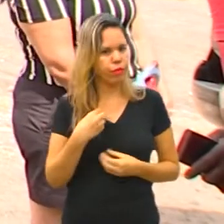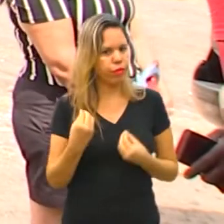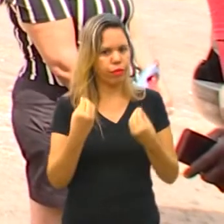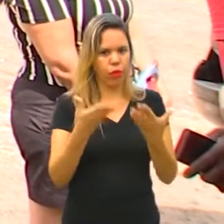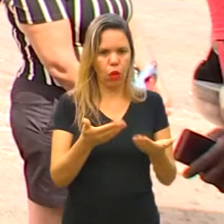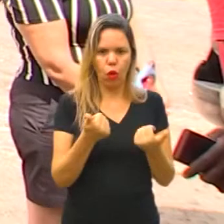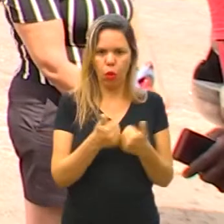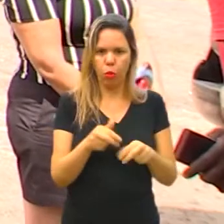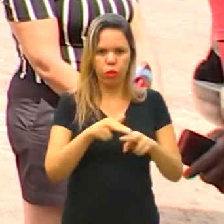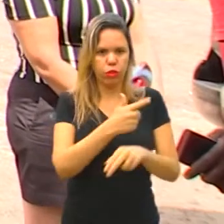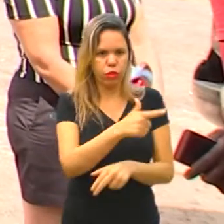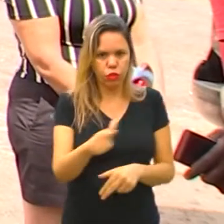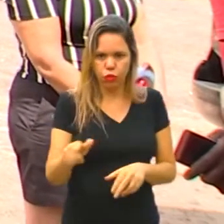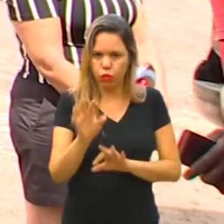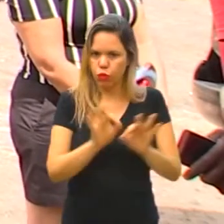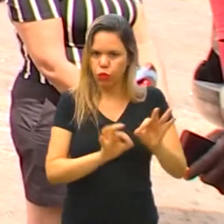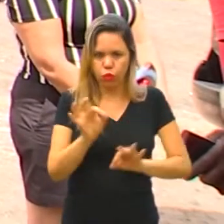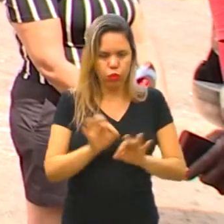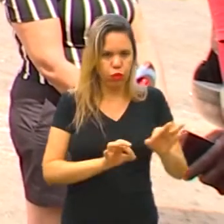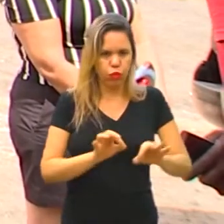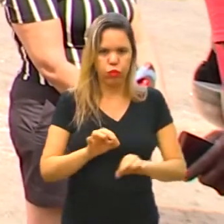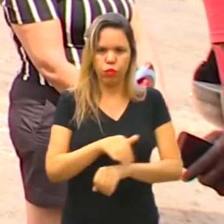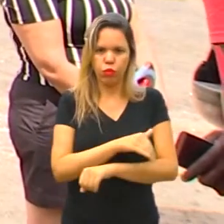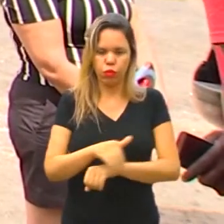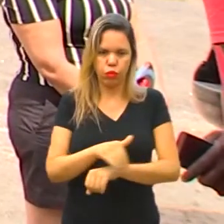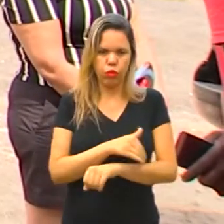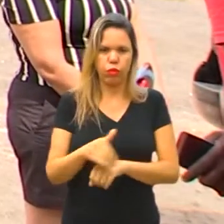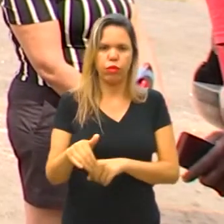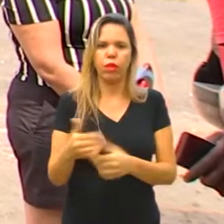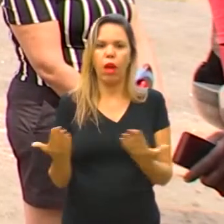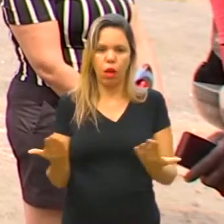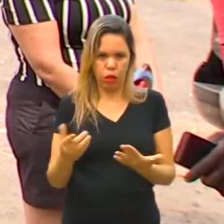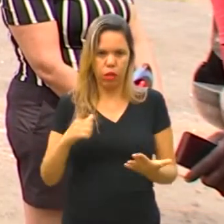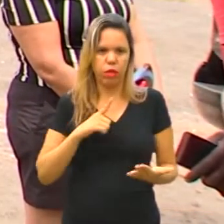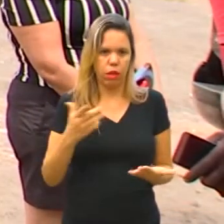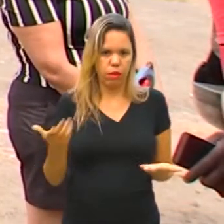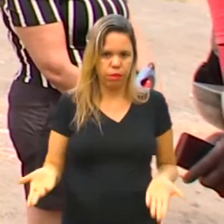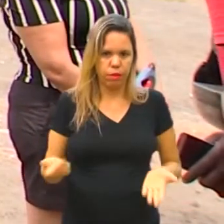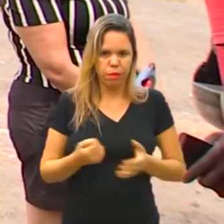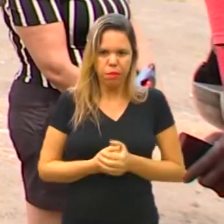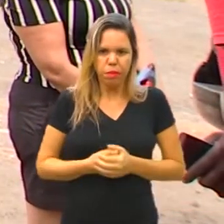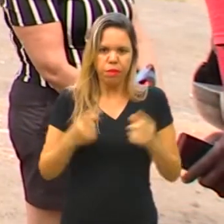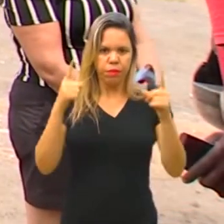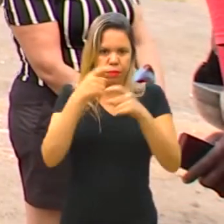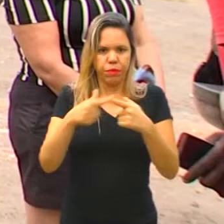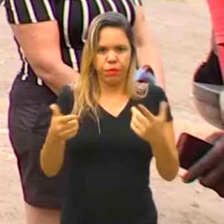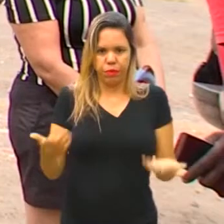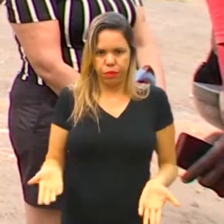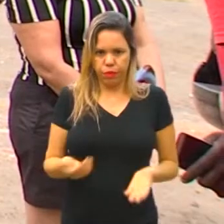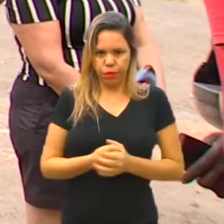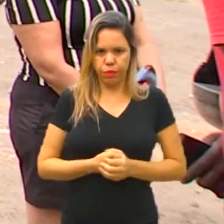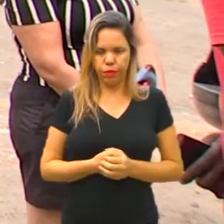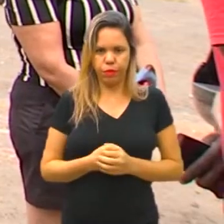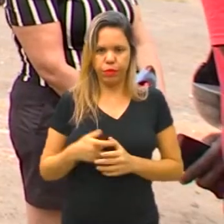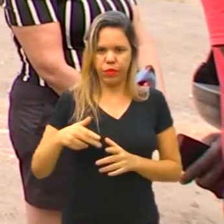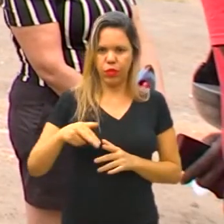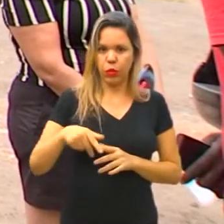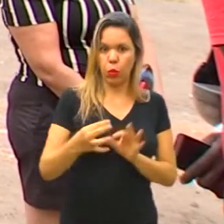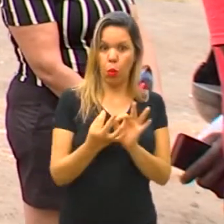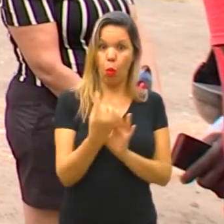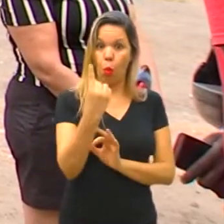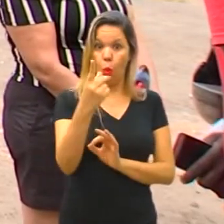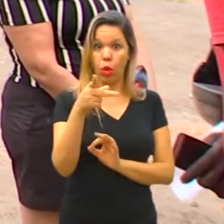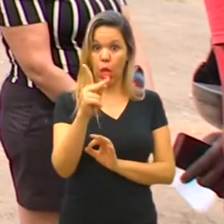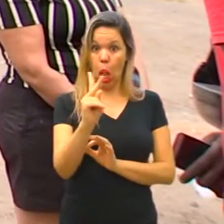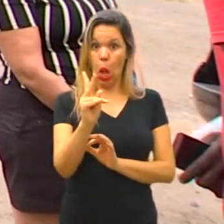não poderia colocar as linhas por causa que não tinha regularização das redes. Hoje tem. A dificuldade deles é